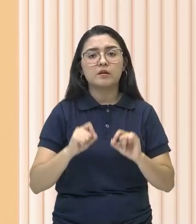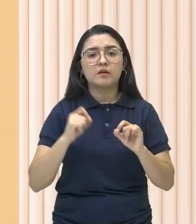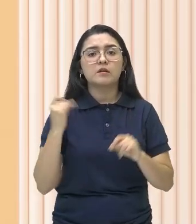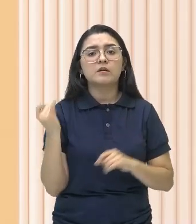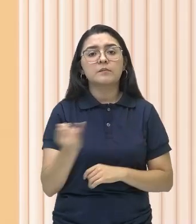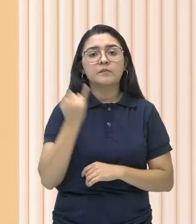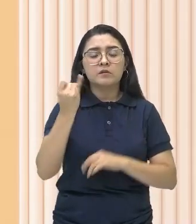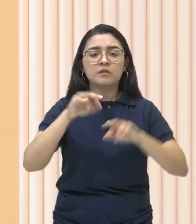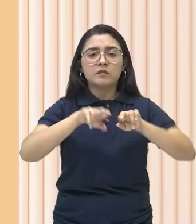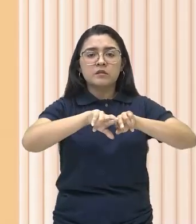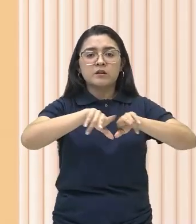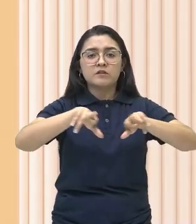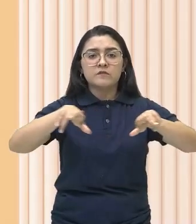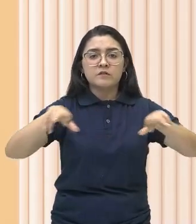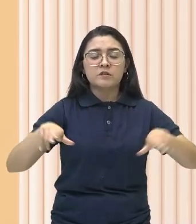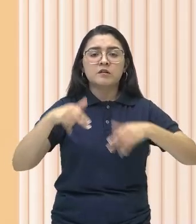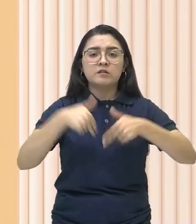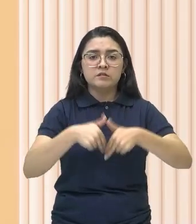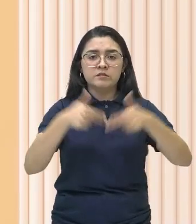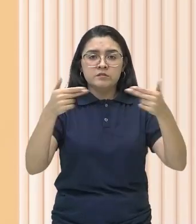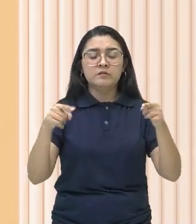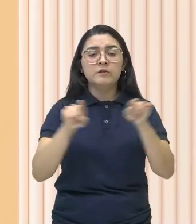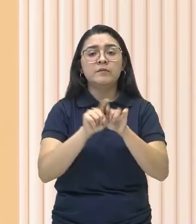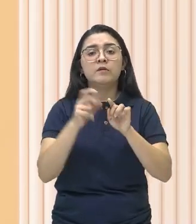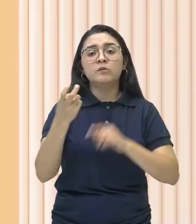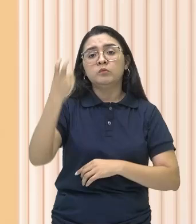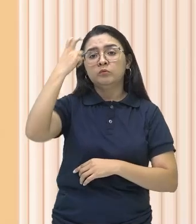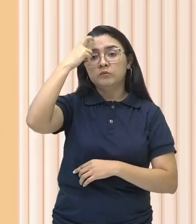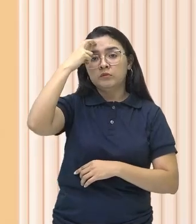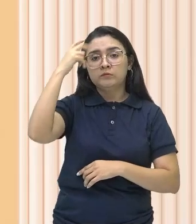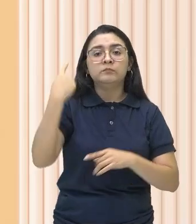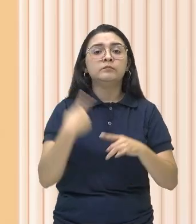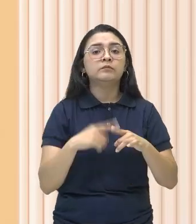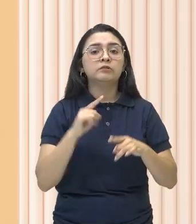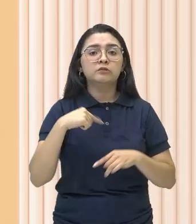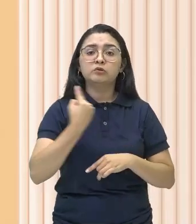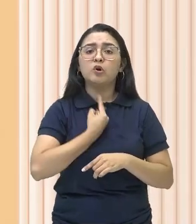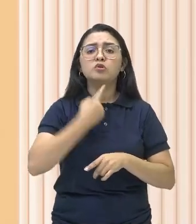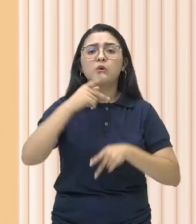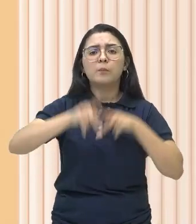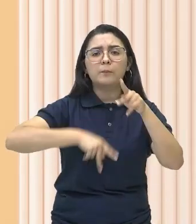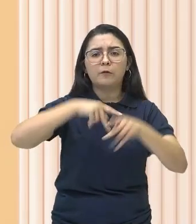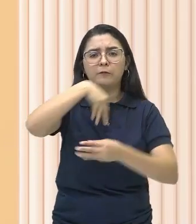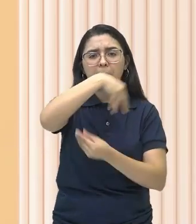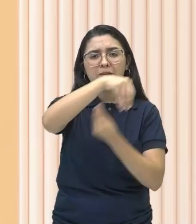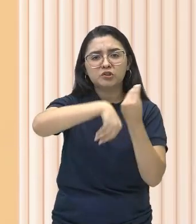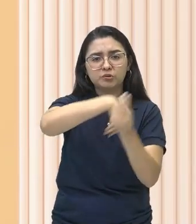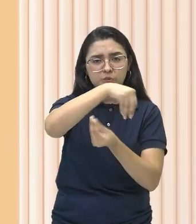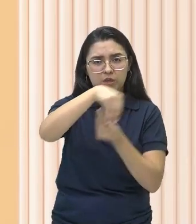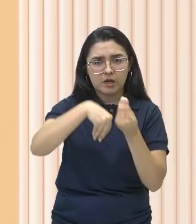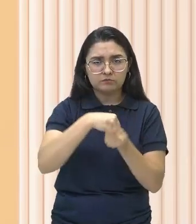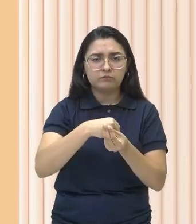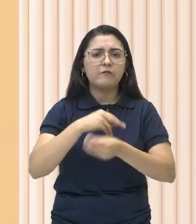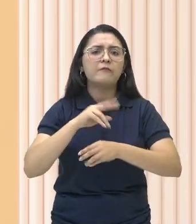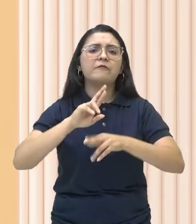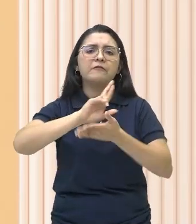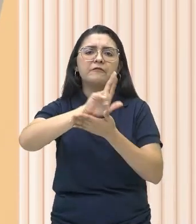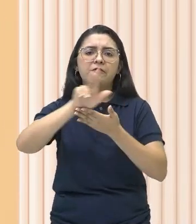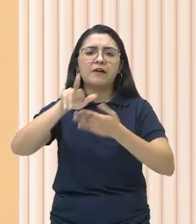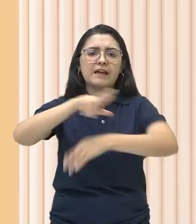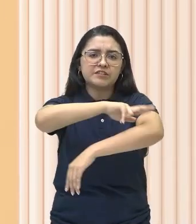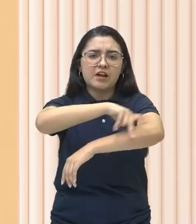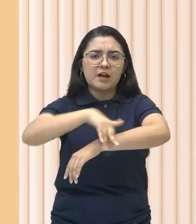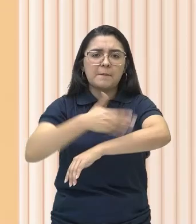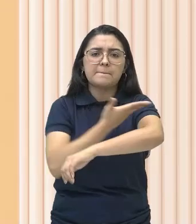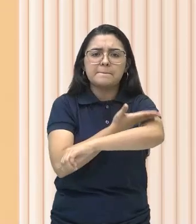da diversidade étnica e cultural, porque nós somos um povo misturado, não é verdade? Nós somos